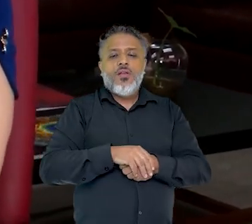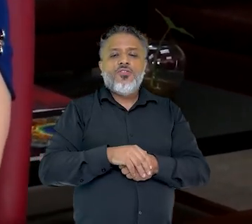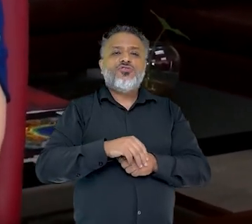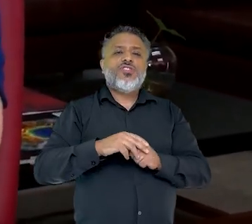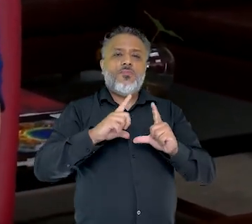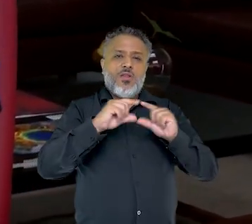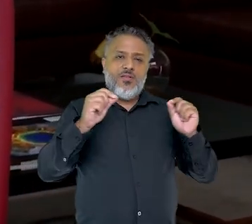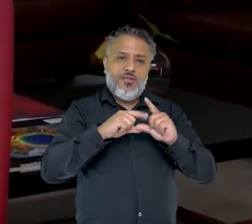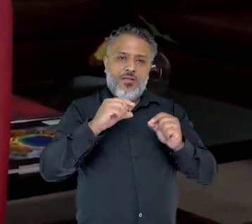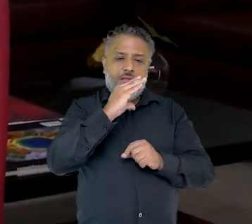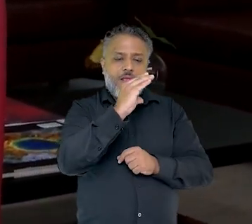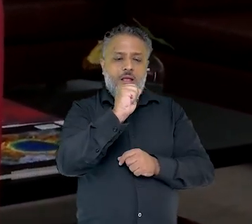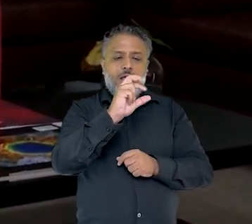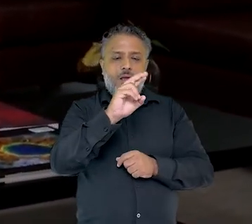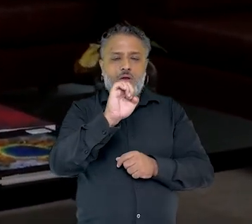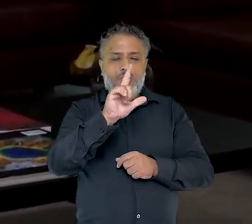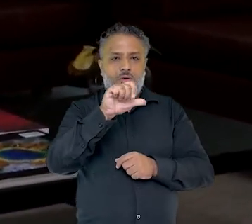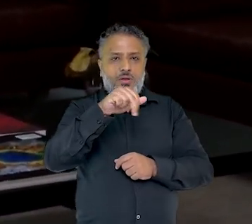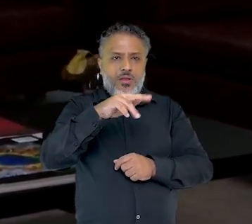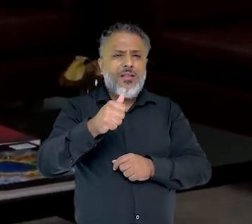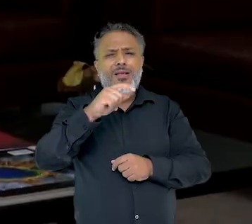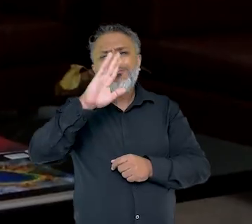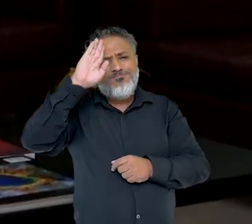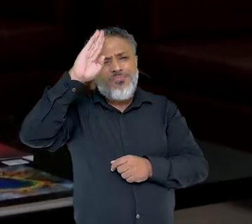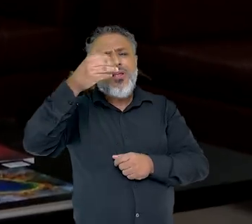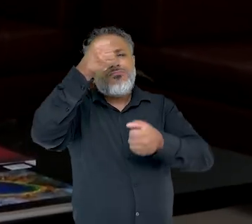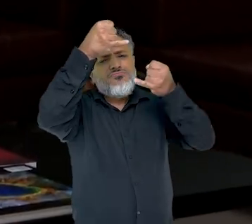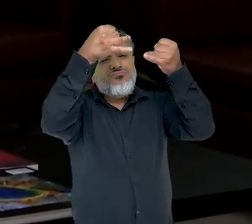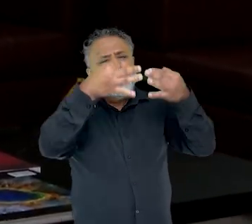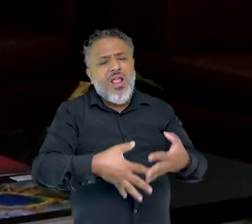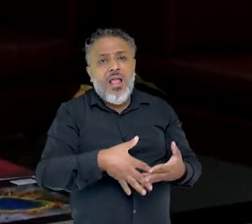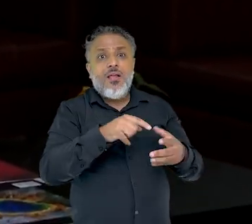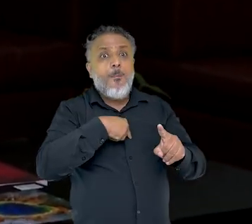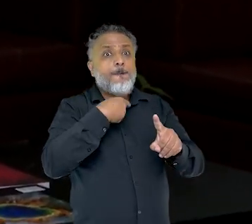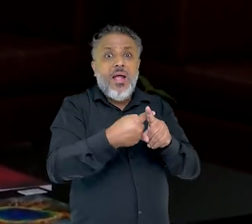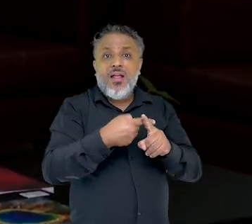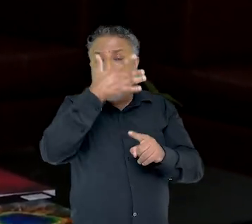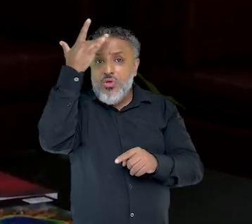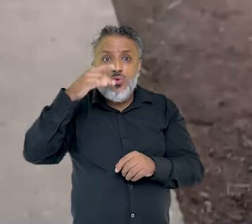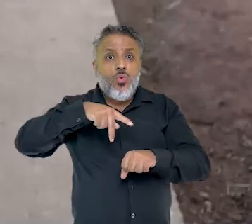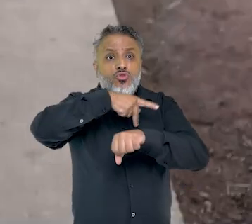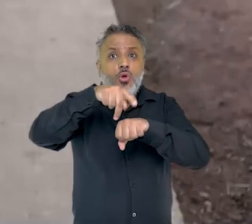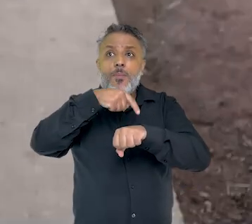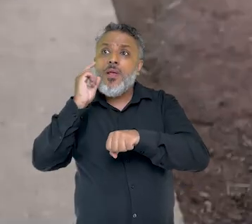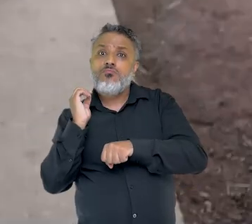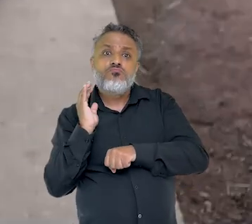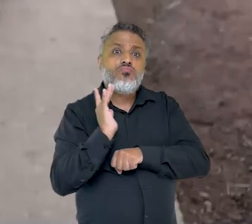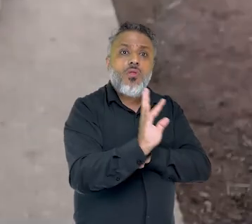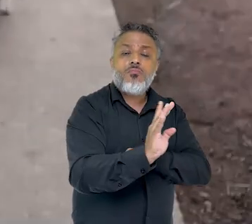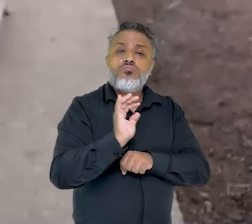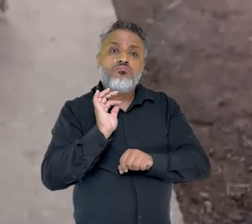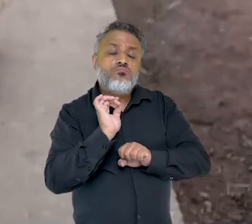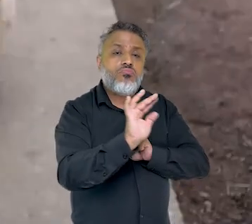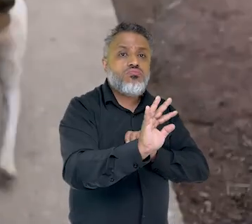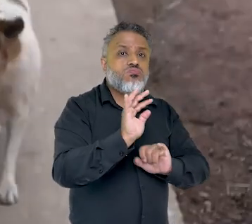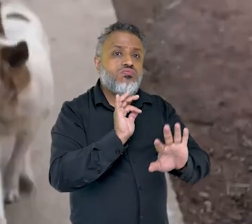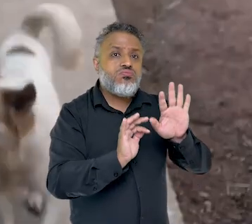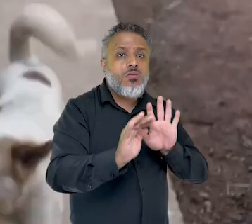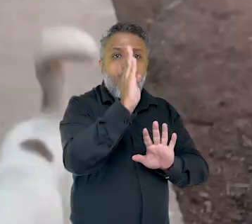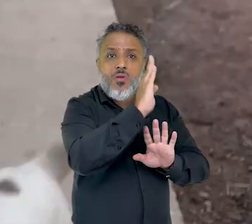Claro, explica as principais causas da vinda de cada vez mais estrangeiros ao Brasil, principalmente de